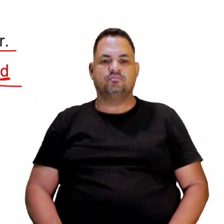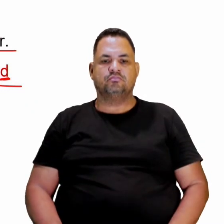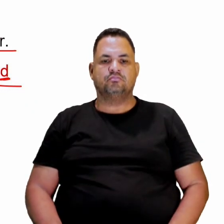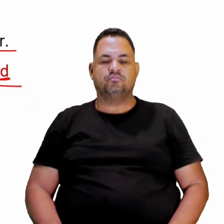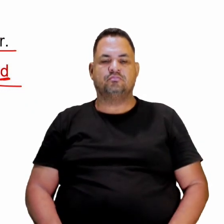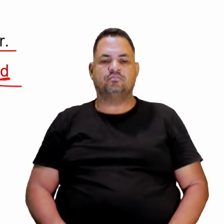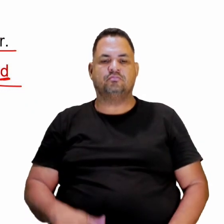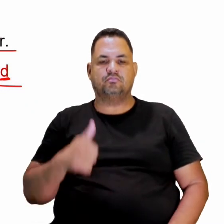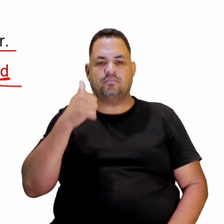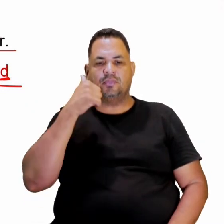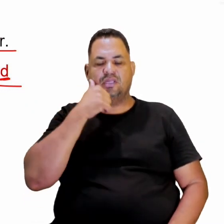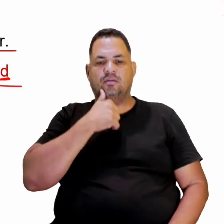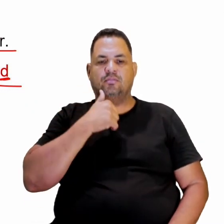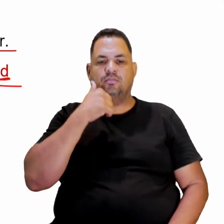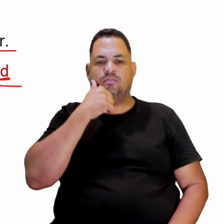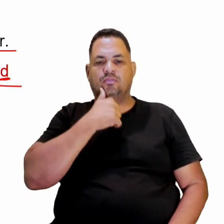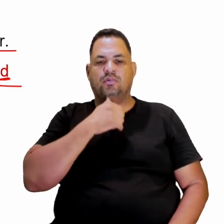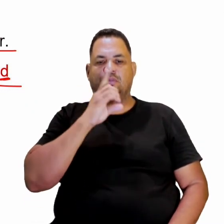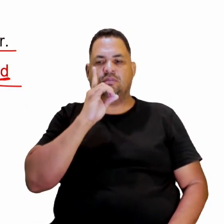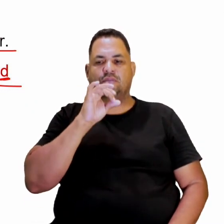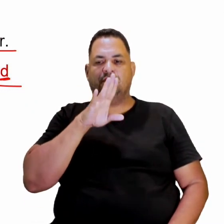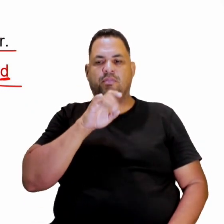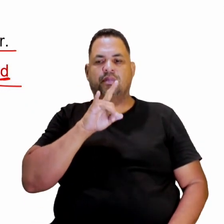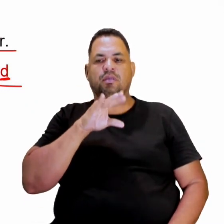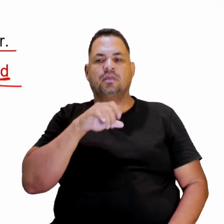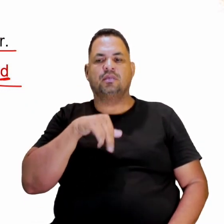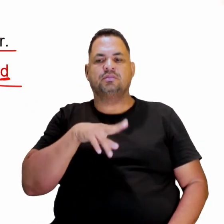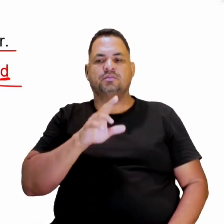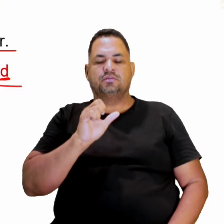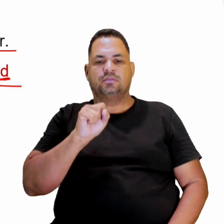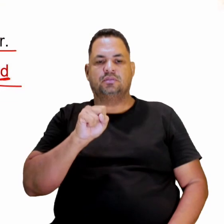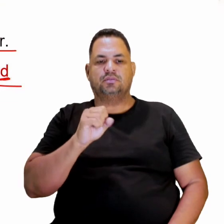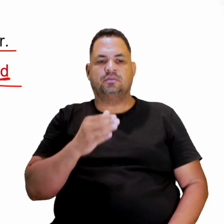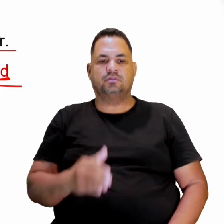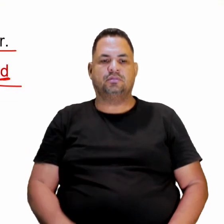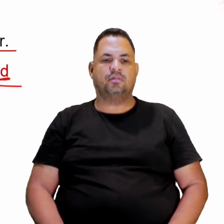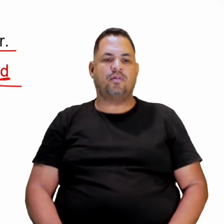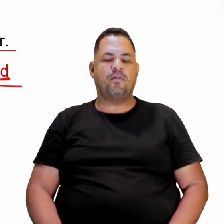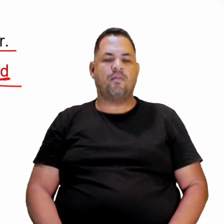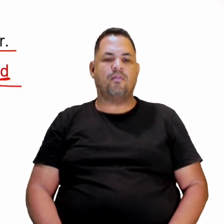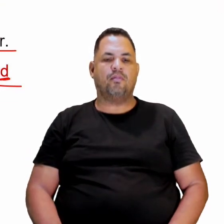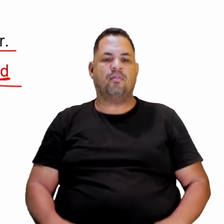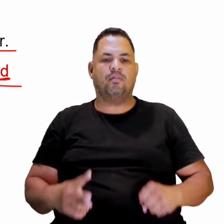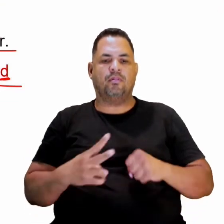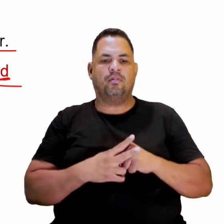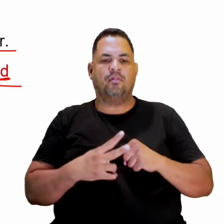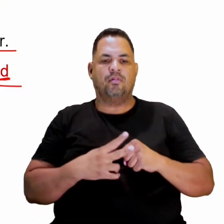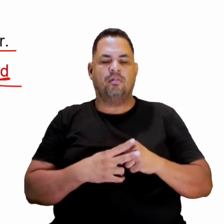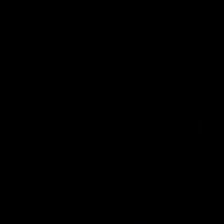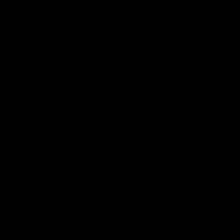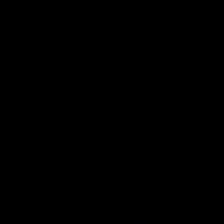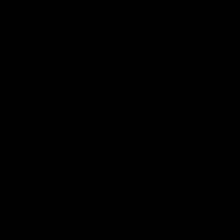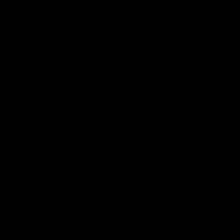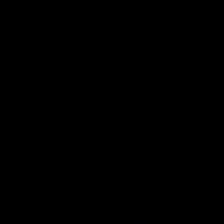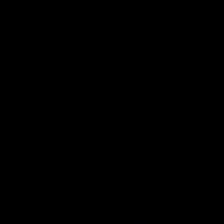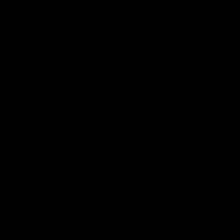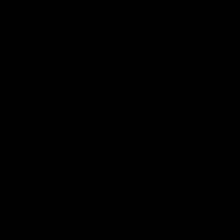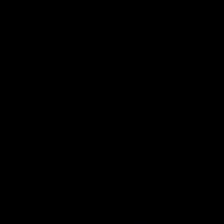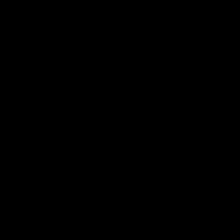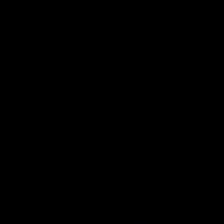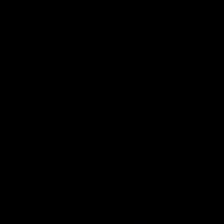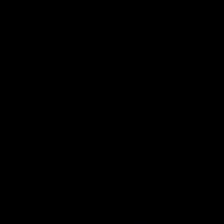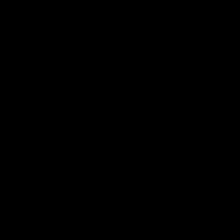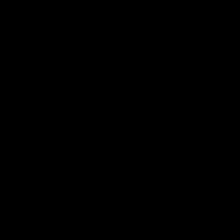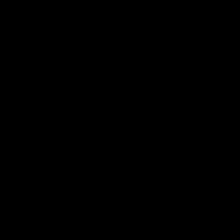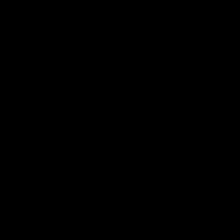mulher dinamarquesa. At night, he ordered, ou seja, do verbo order, que a gente viu bastante essa